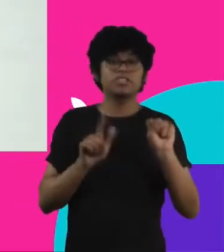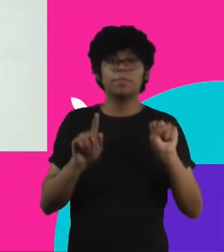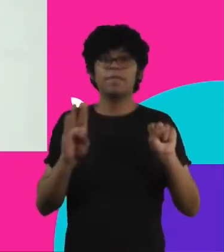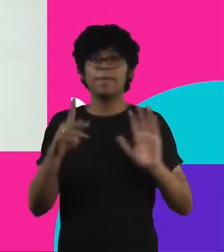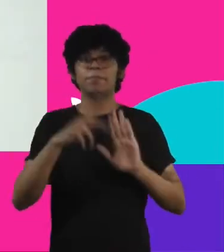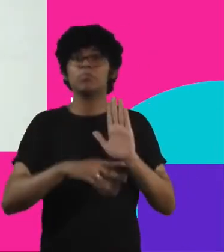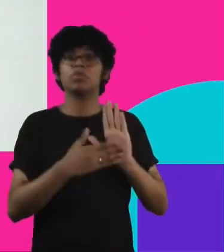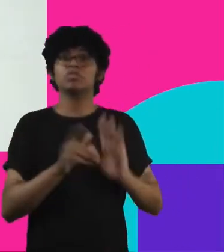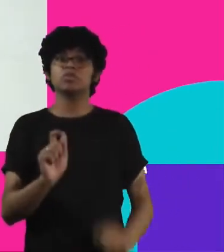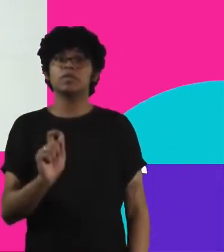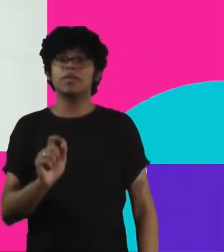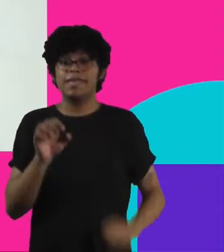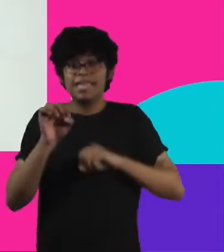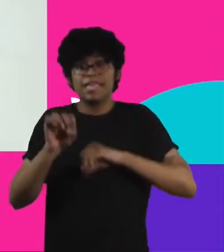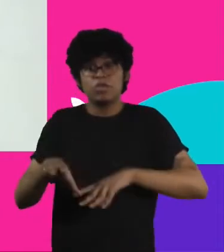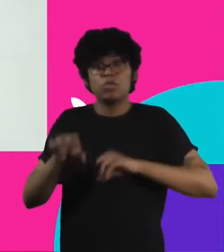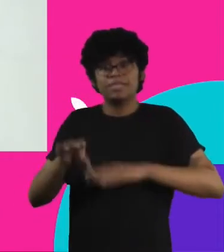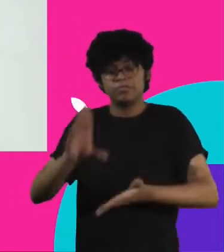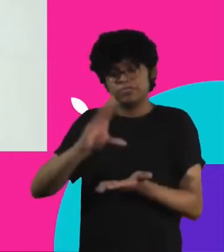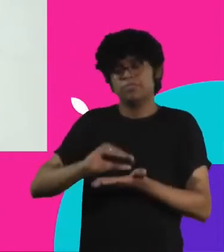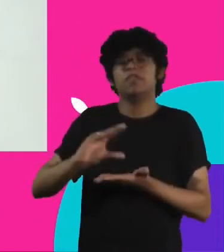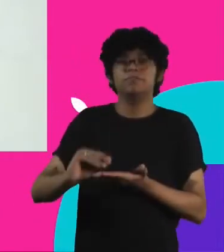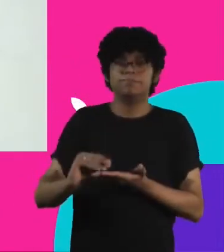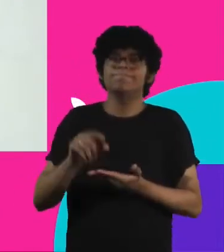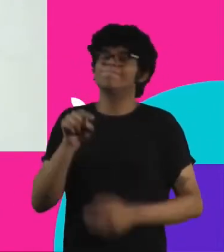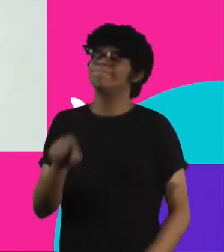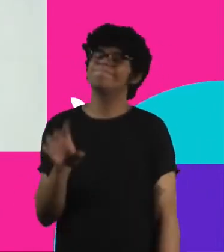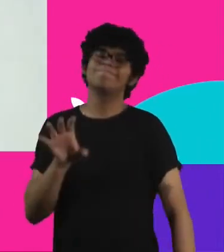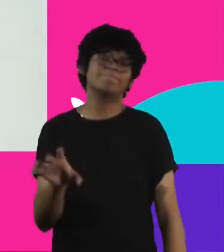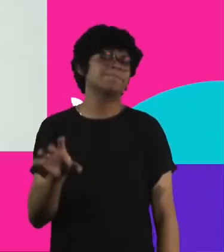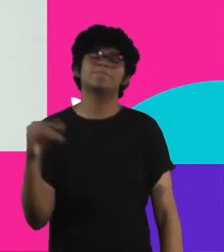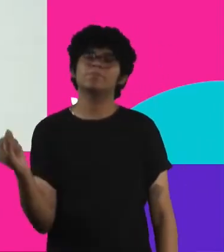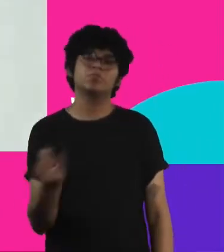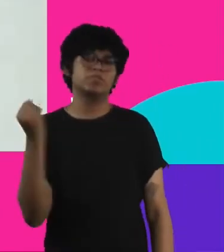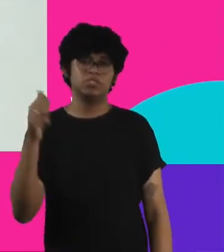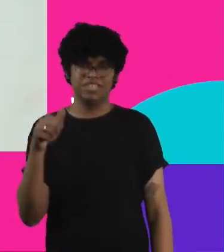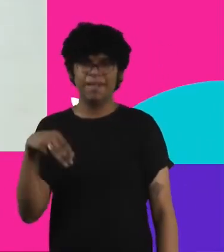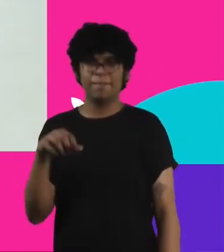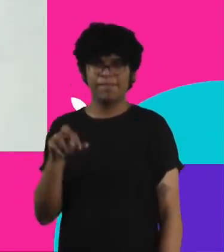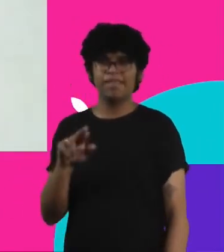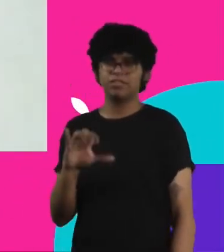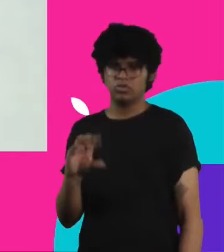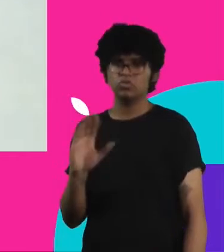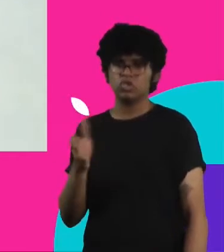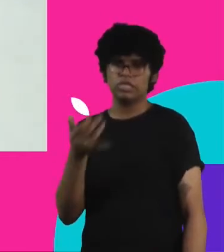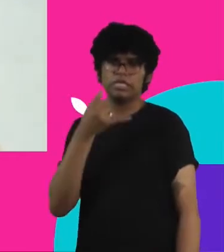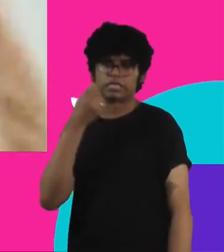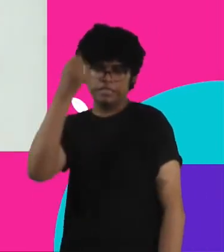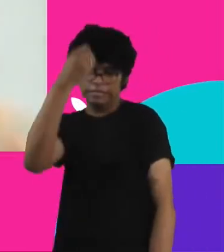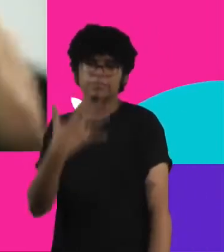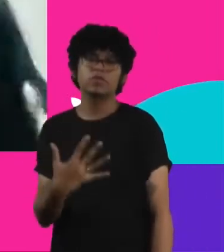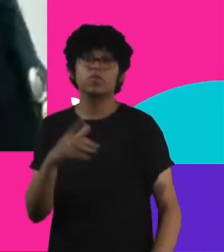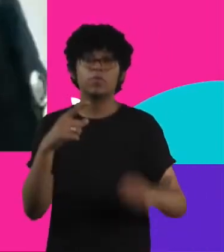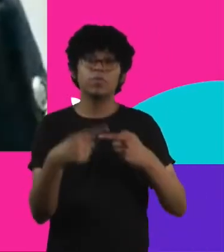de educação em dados, né? E isso é super importante, como o Américo falou, para a população em geral,